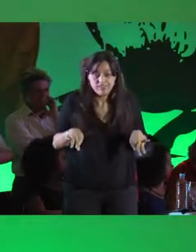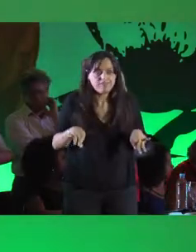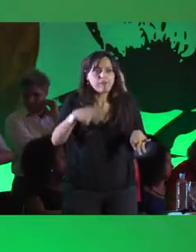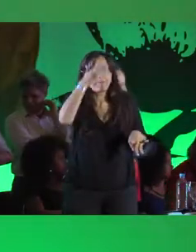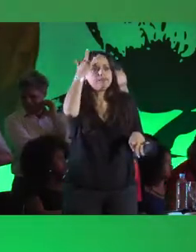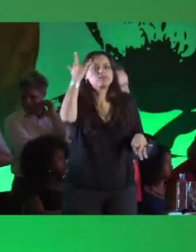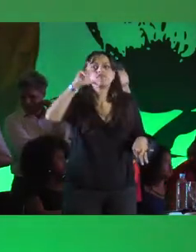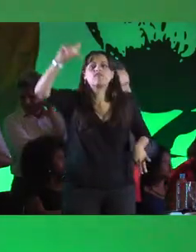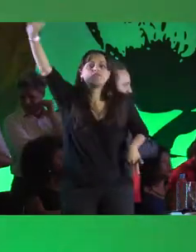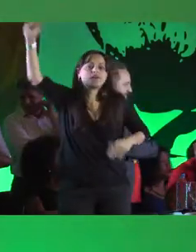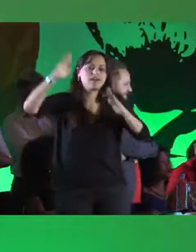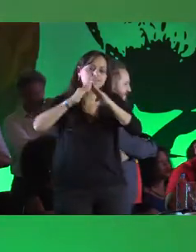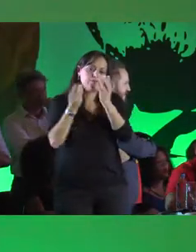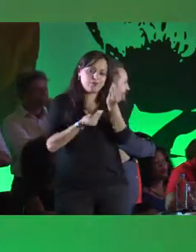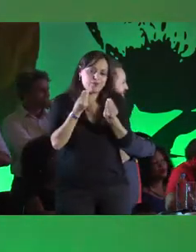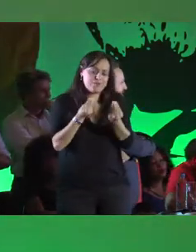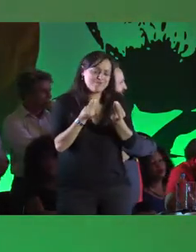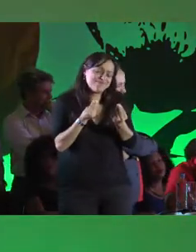as pessoas não vão embora.